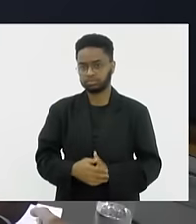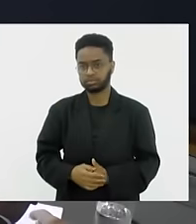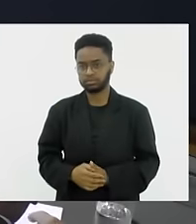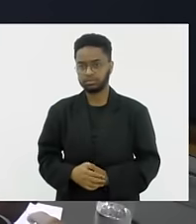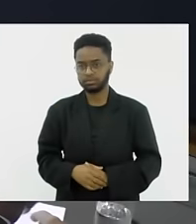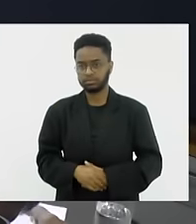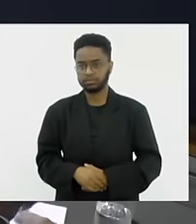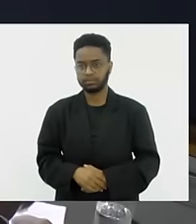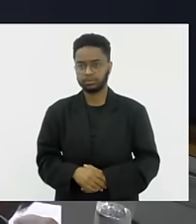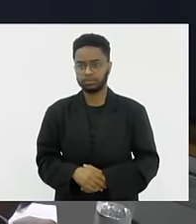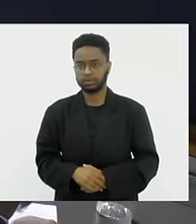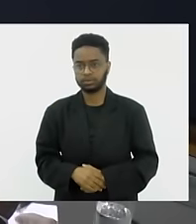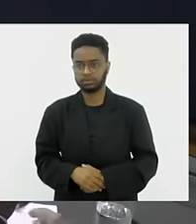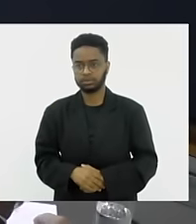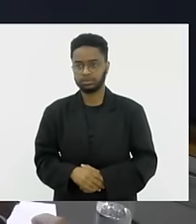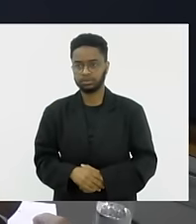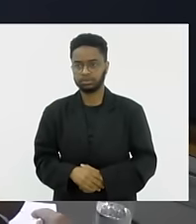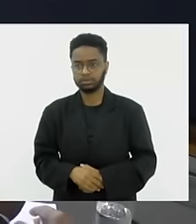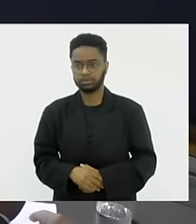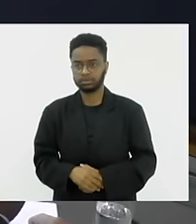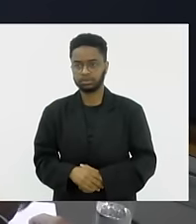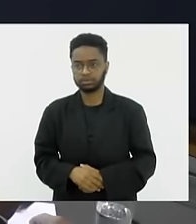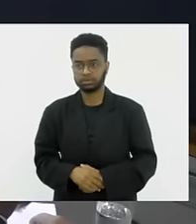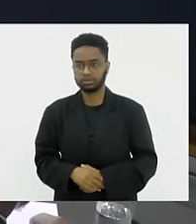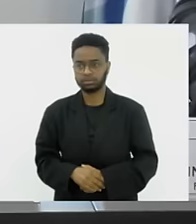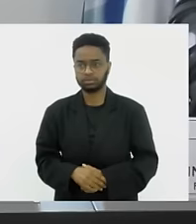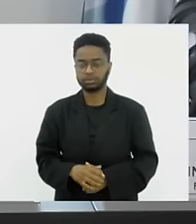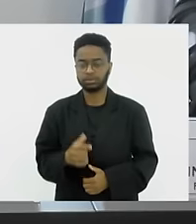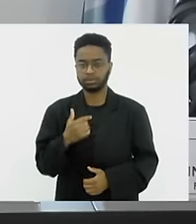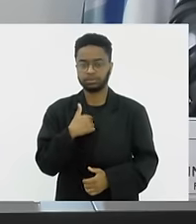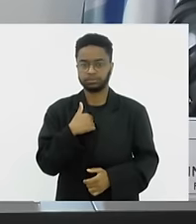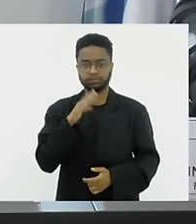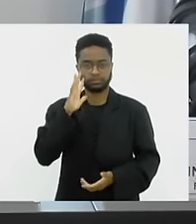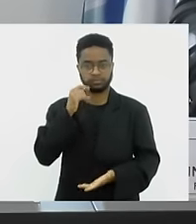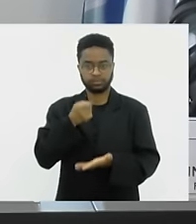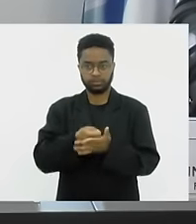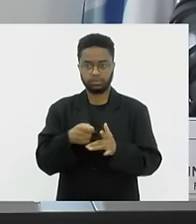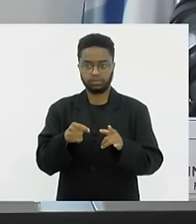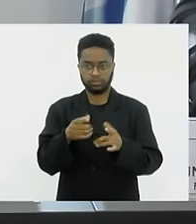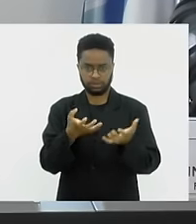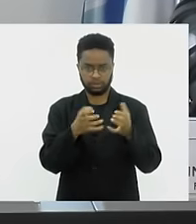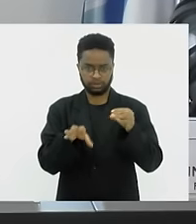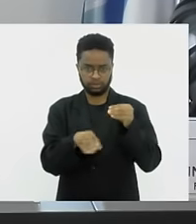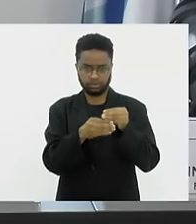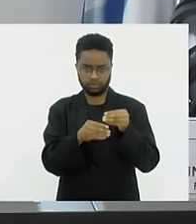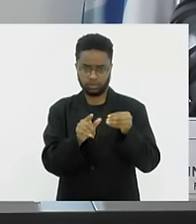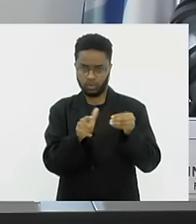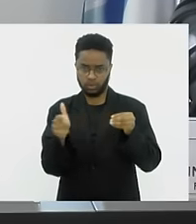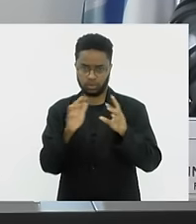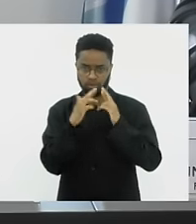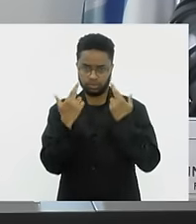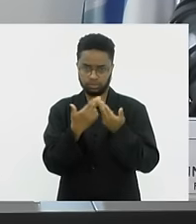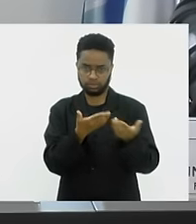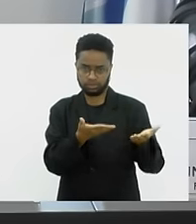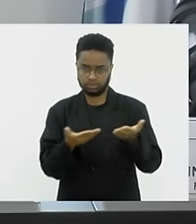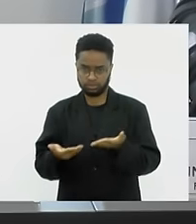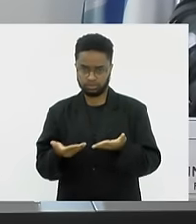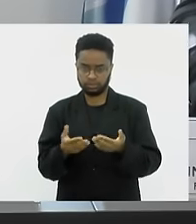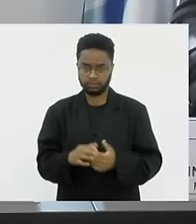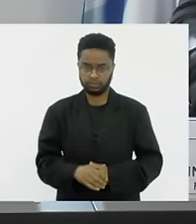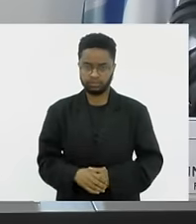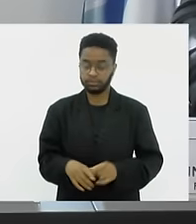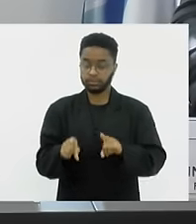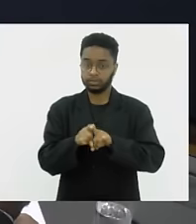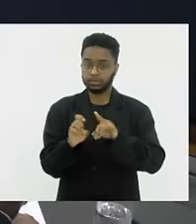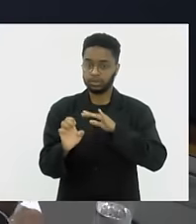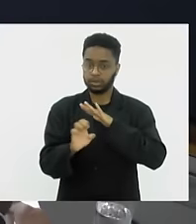presidente... Vou deputado Paubel. Deliberar e encaminhar aqui algum deputado que quer incluir alguém na próxima sessão para convocação. As empresas também de